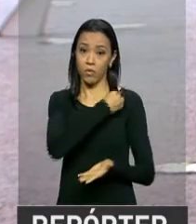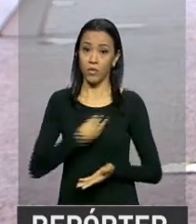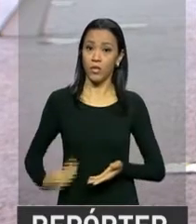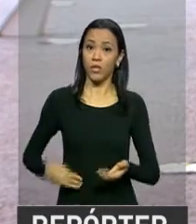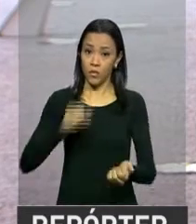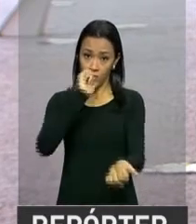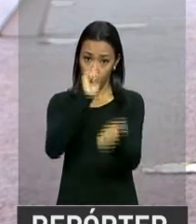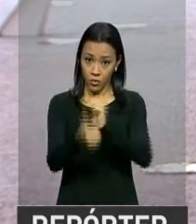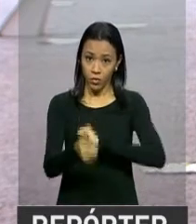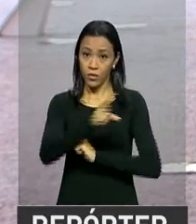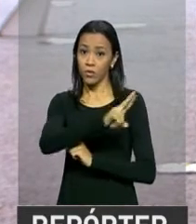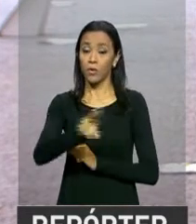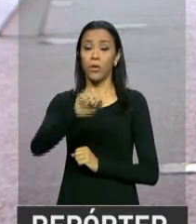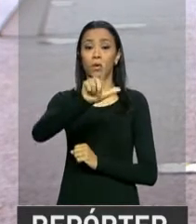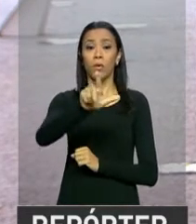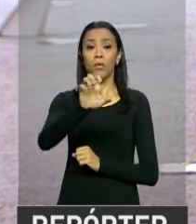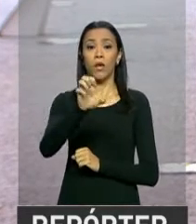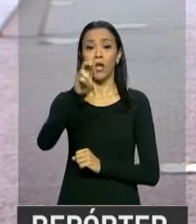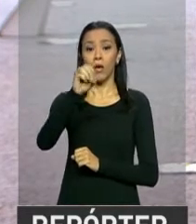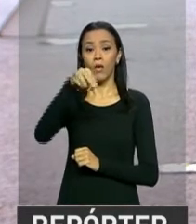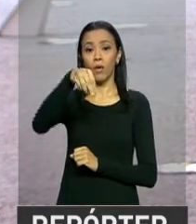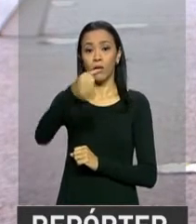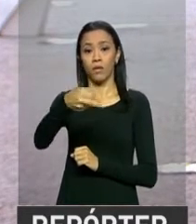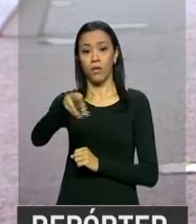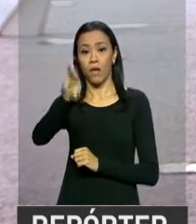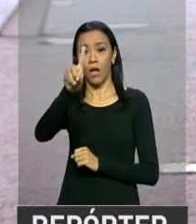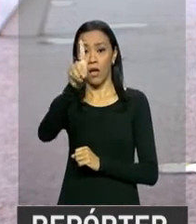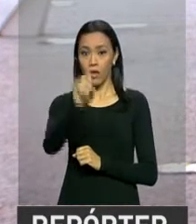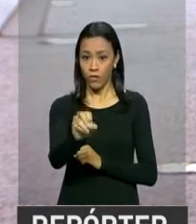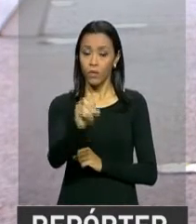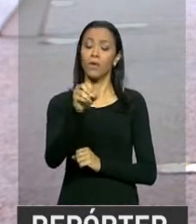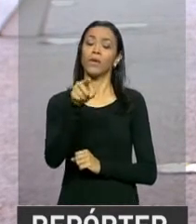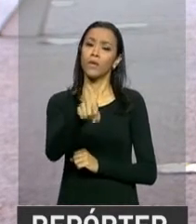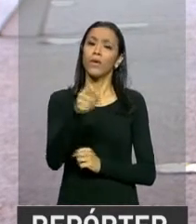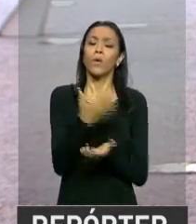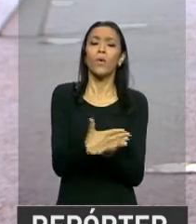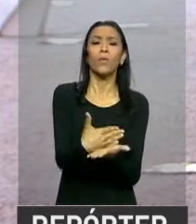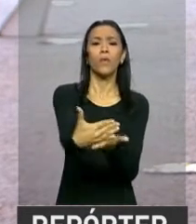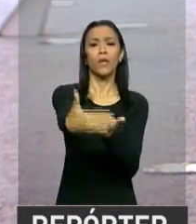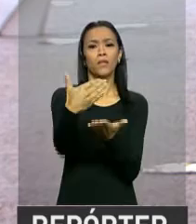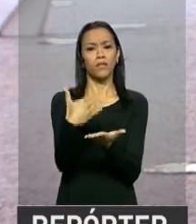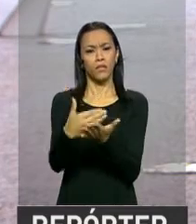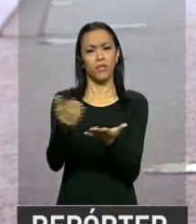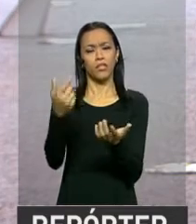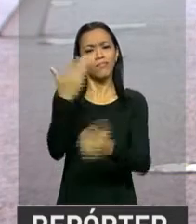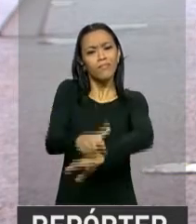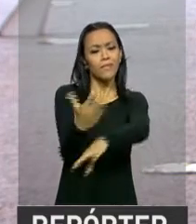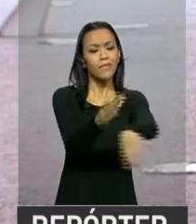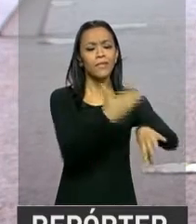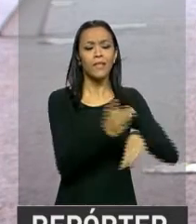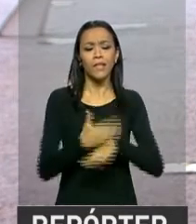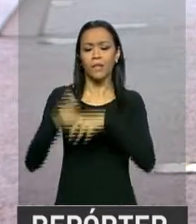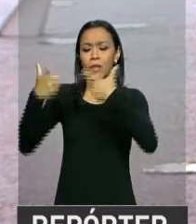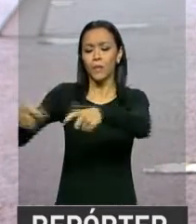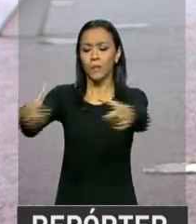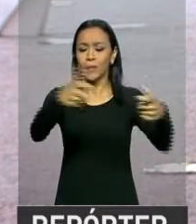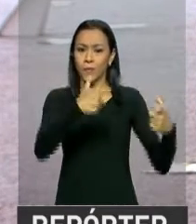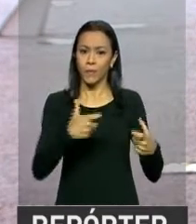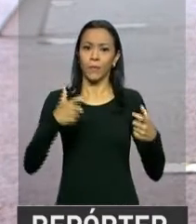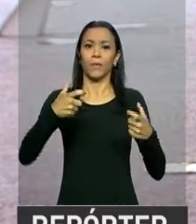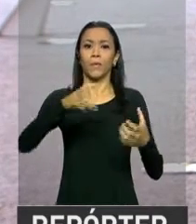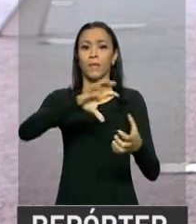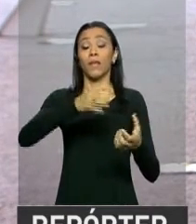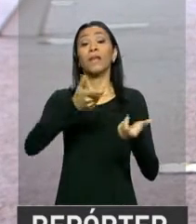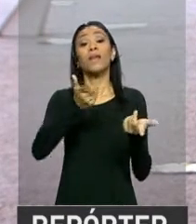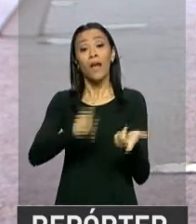Leonardo Pisciani, participa da cerimônia de início de atividades do Centro de Treinamento Paralímpico Brasileiro em